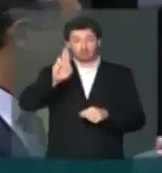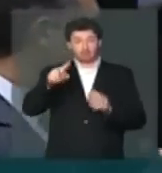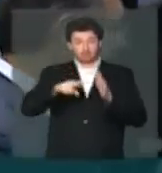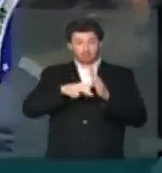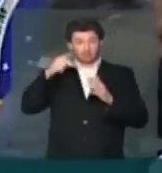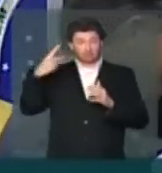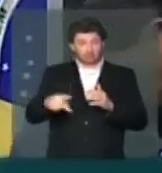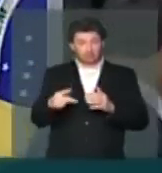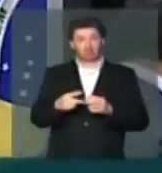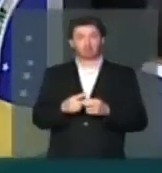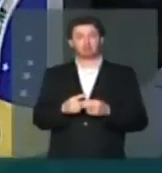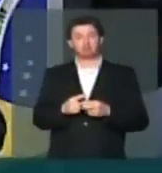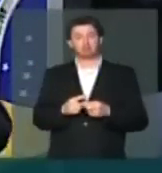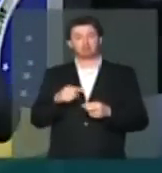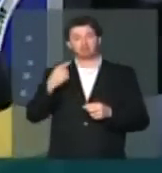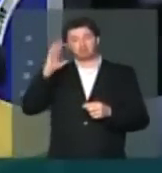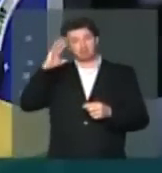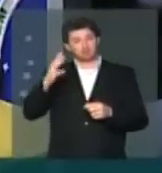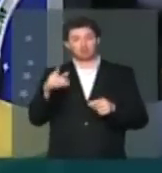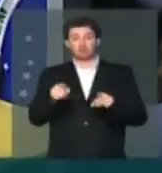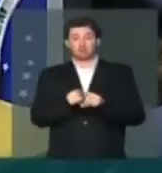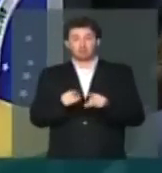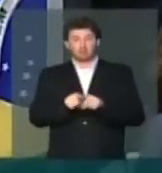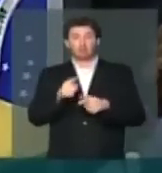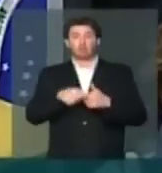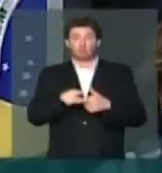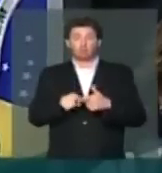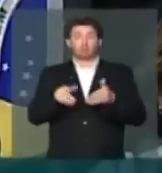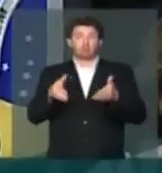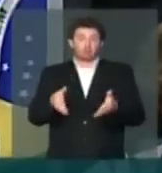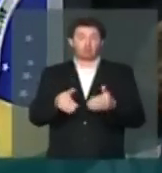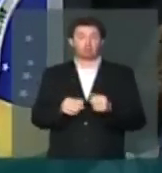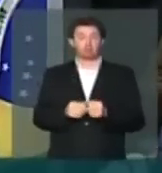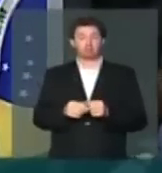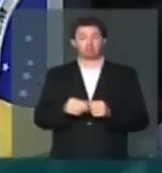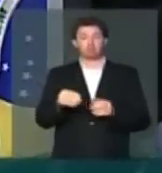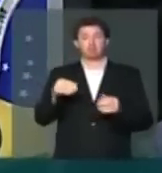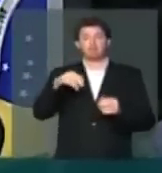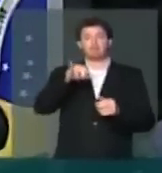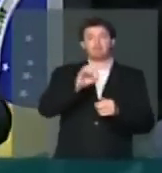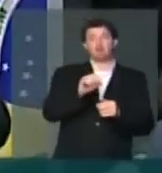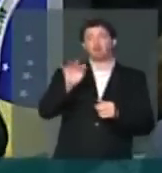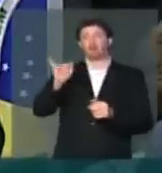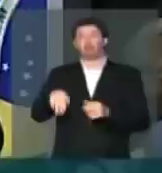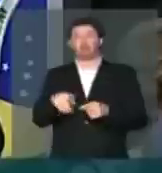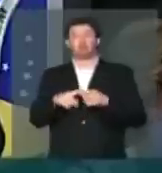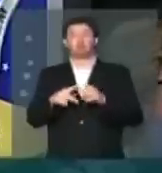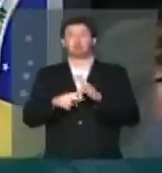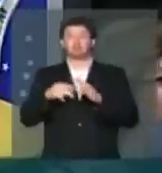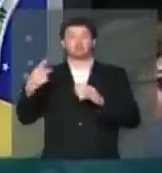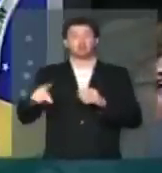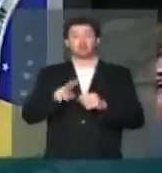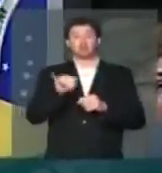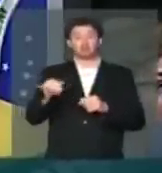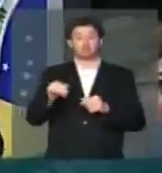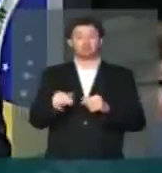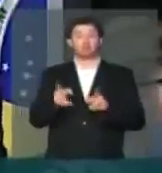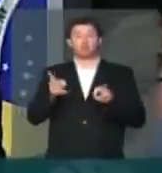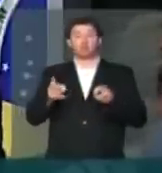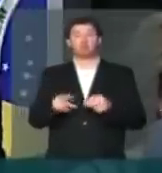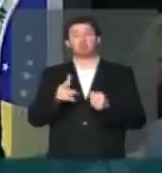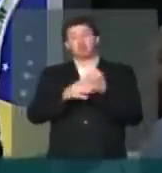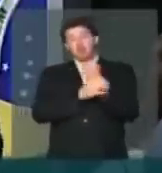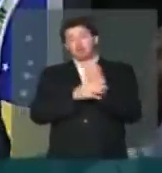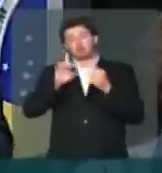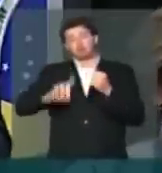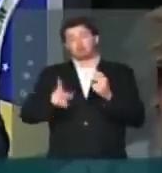pelo sindicato, nós resolvemos, inclusive, essa questão de meio e fim, porque o seu sindicato vai ser o mesmo e vai garantir os